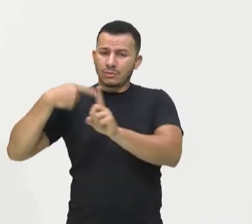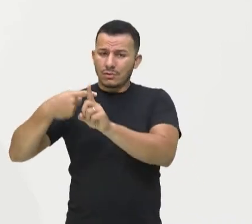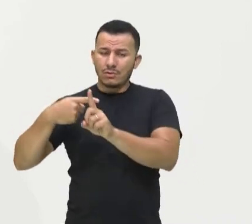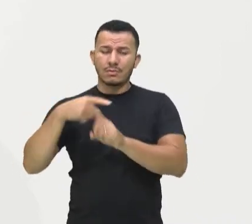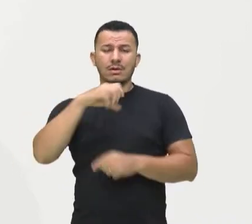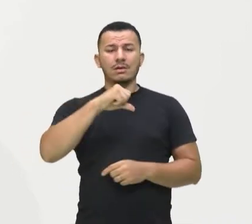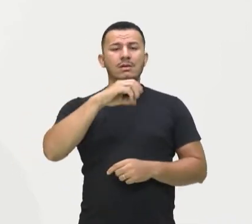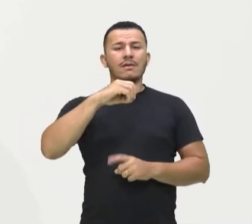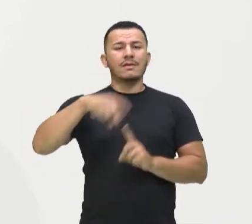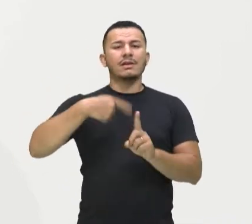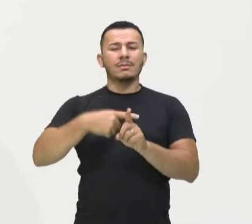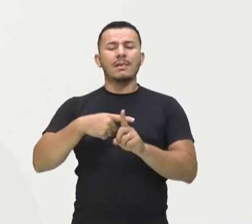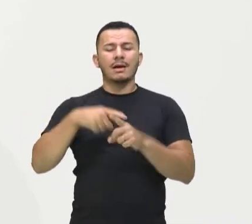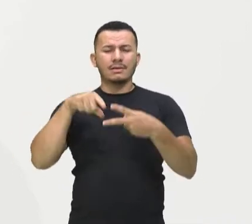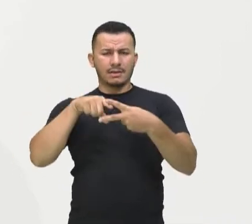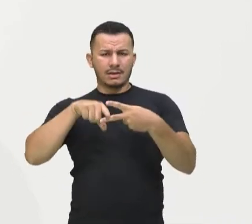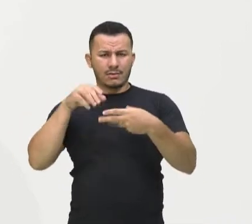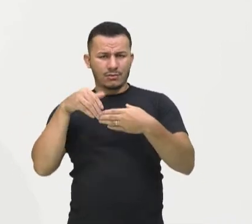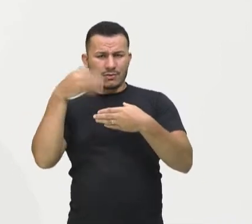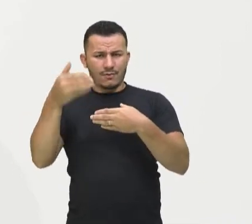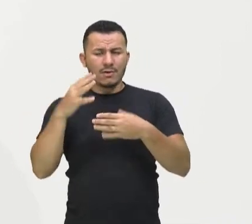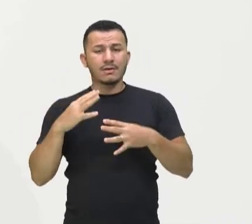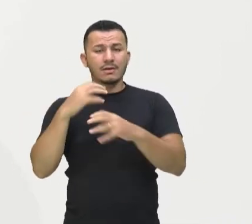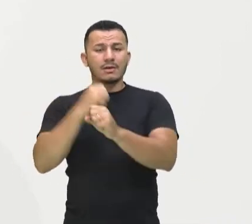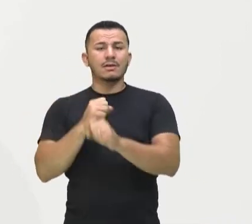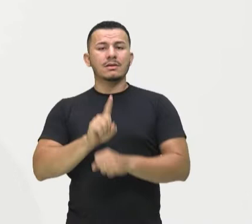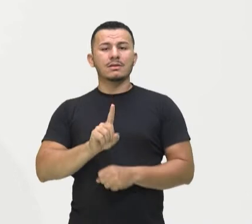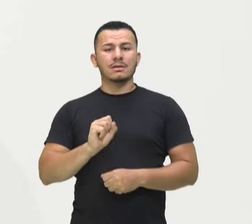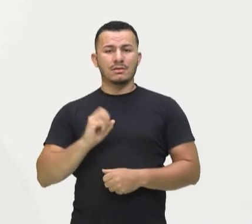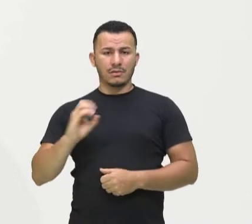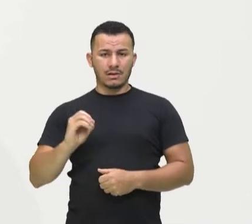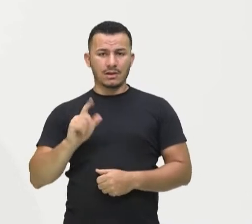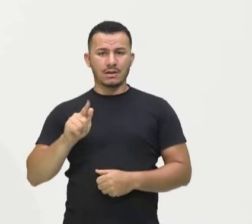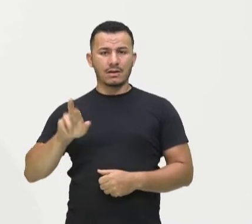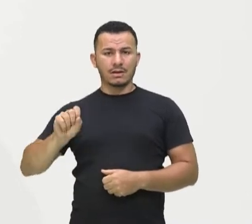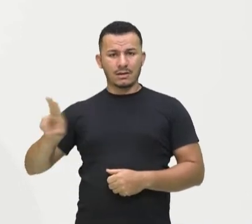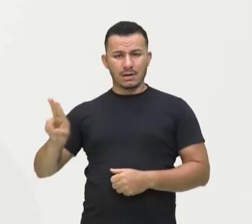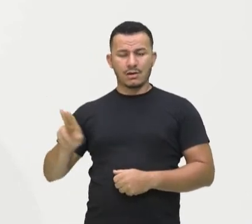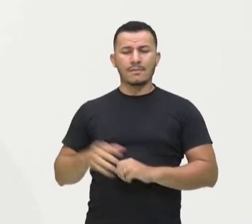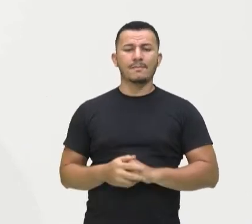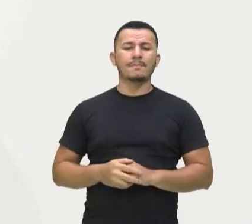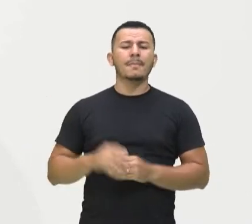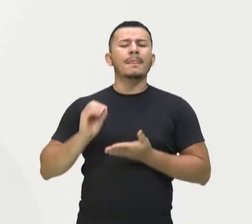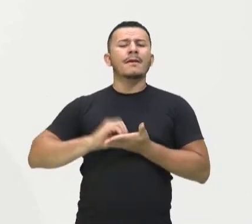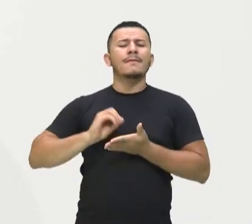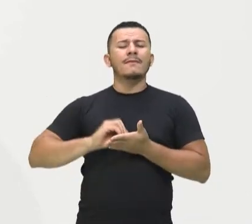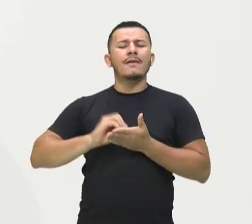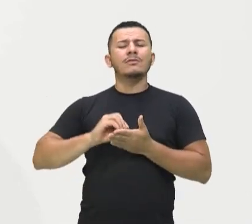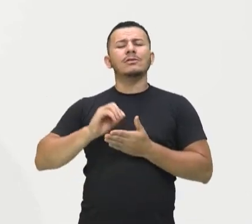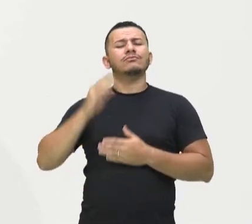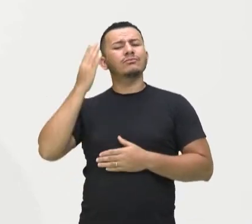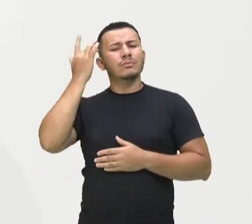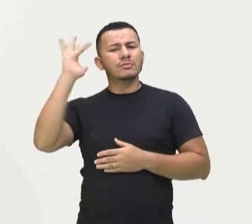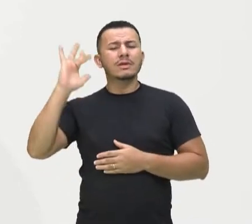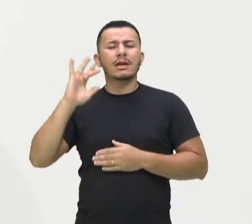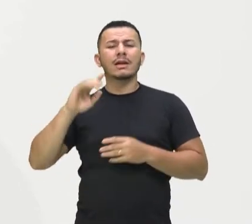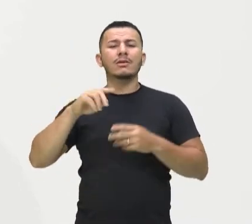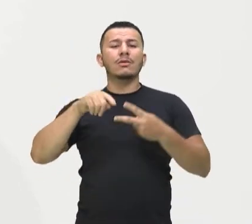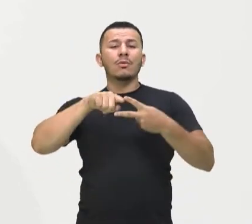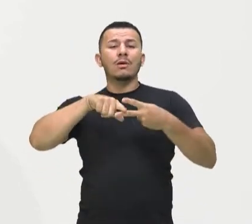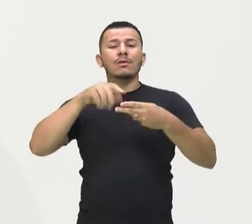externo igual a 180 graus. Queremos saber o valor do ângulo externo. Pede o 90,